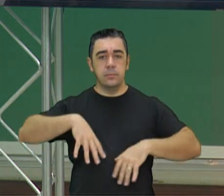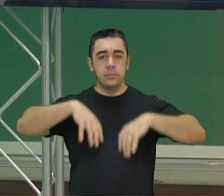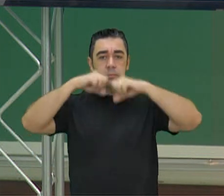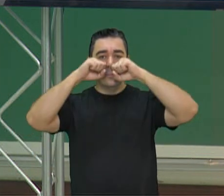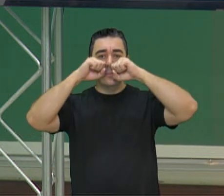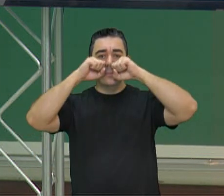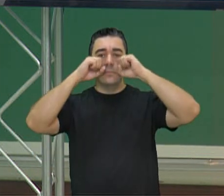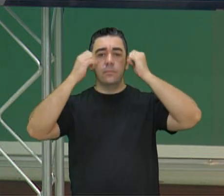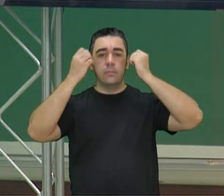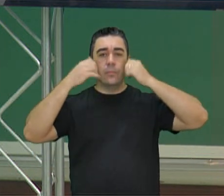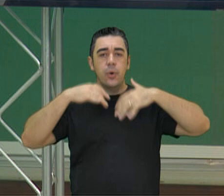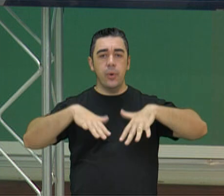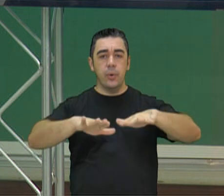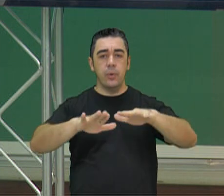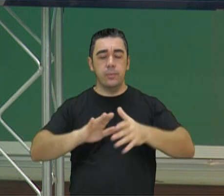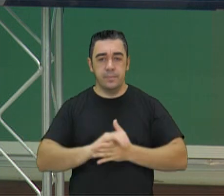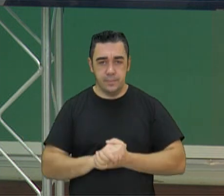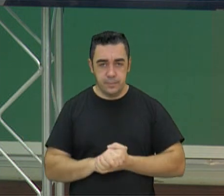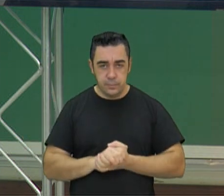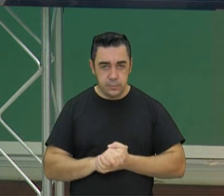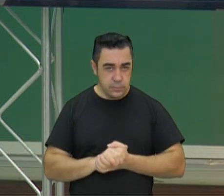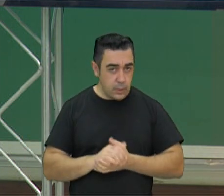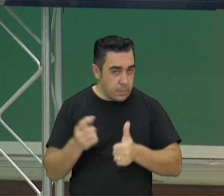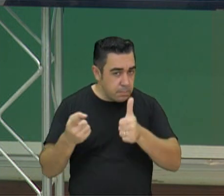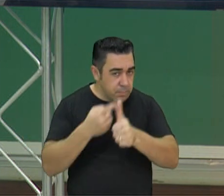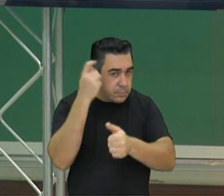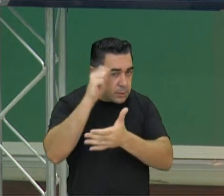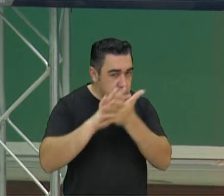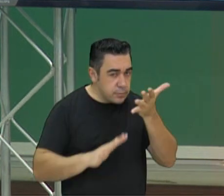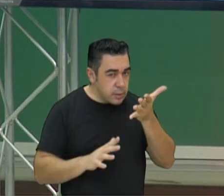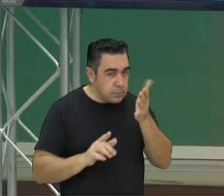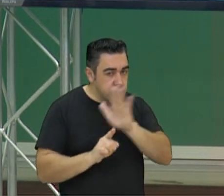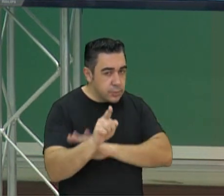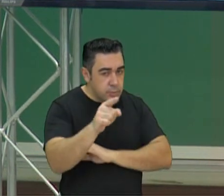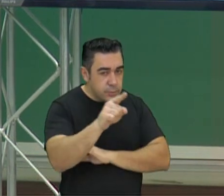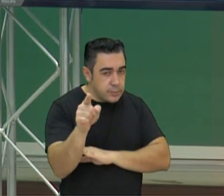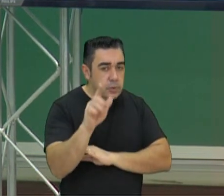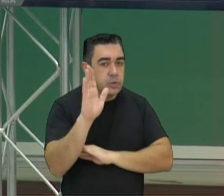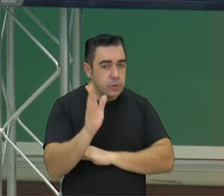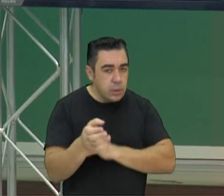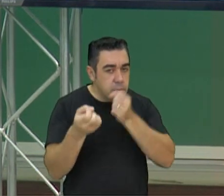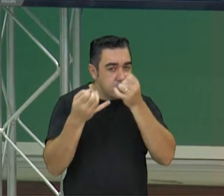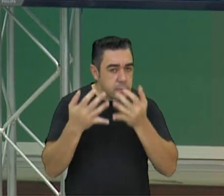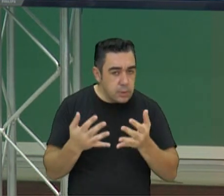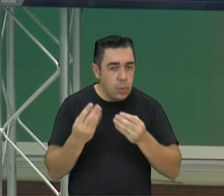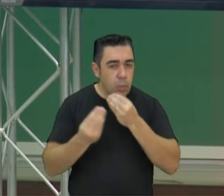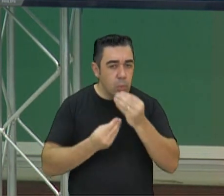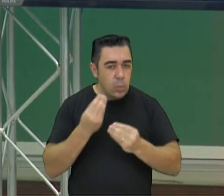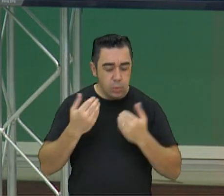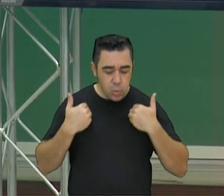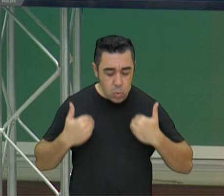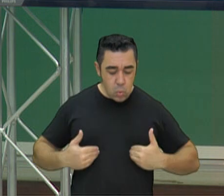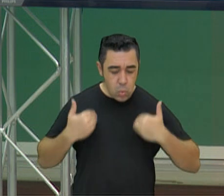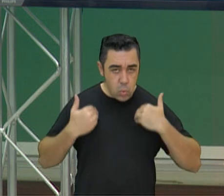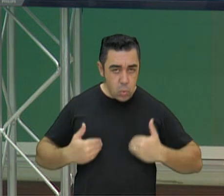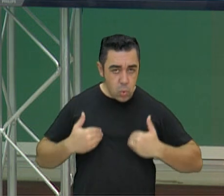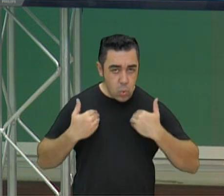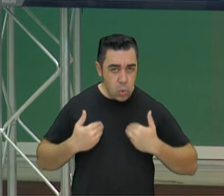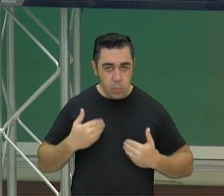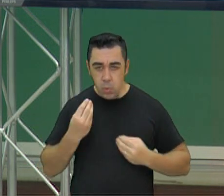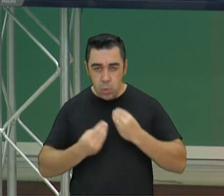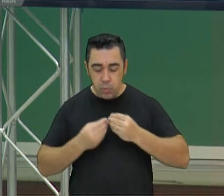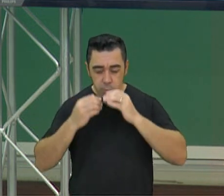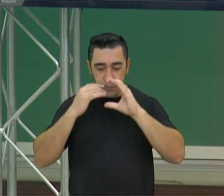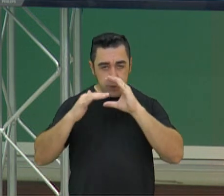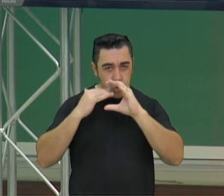boca. Bora para a nossa primeira atividade da aula. Então, já falamos da parte fisiológica, da parte anatômica da respiração, né?